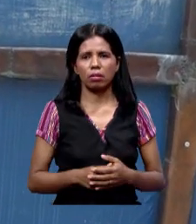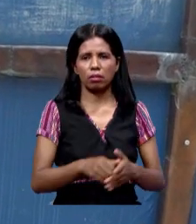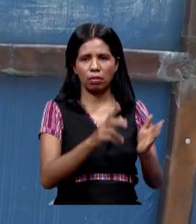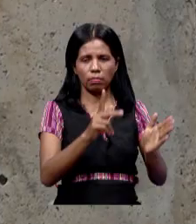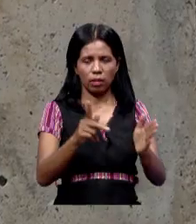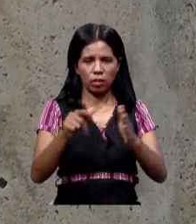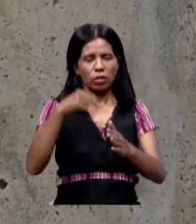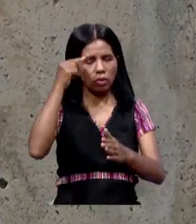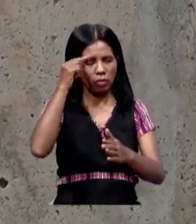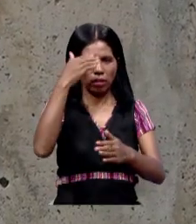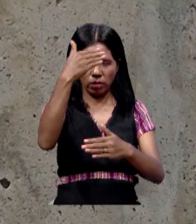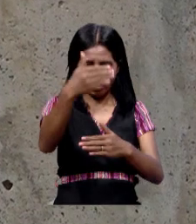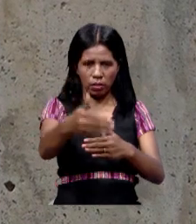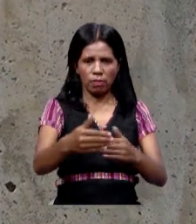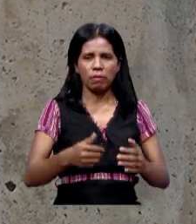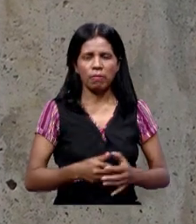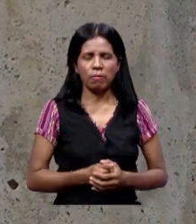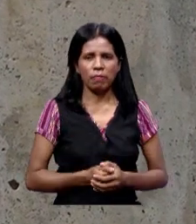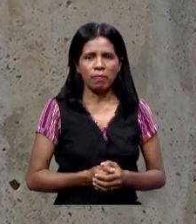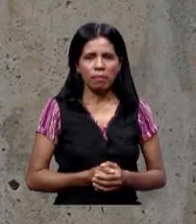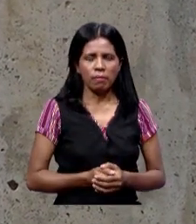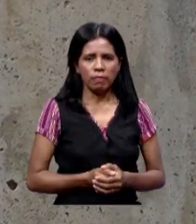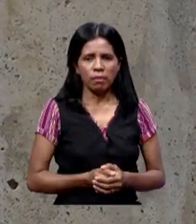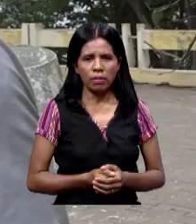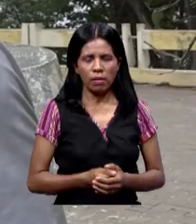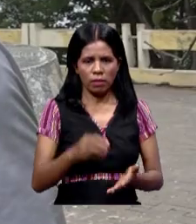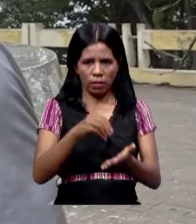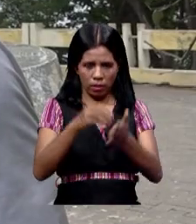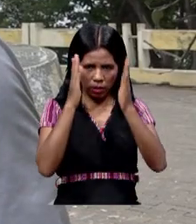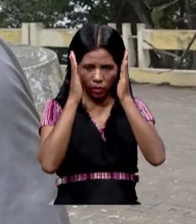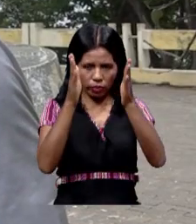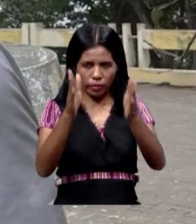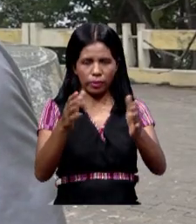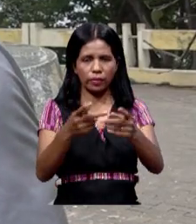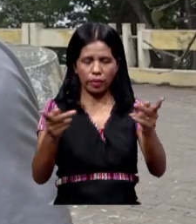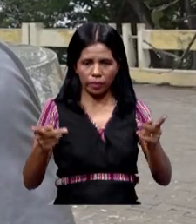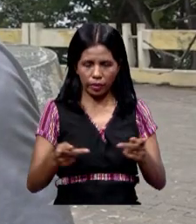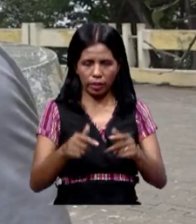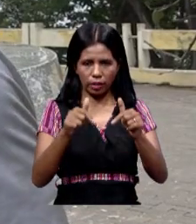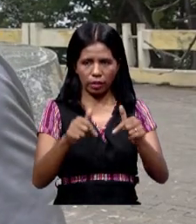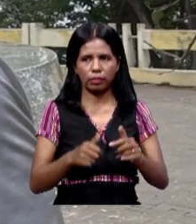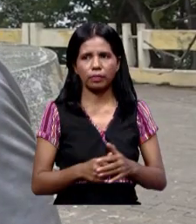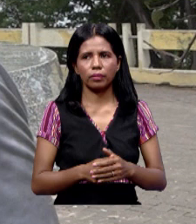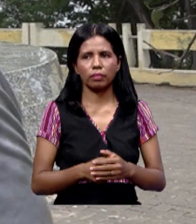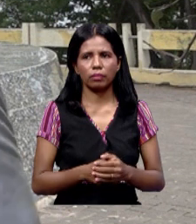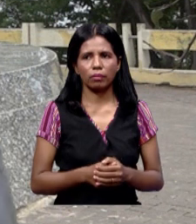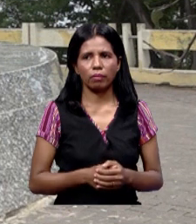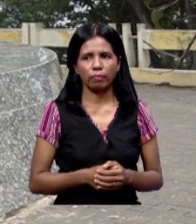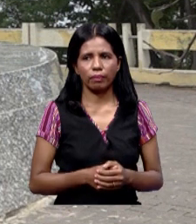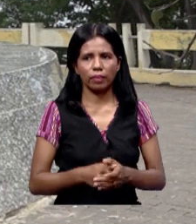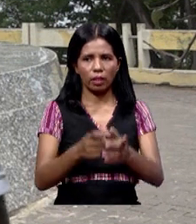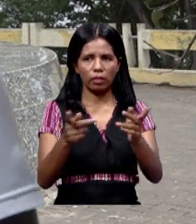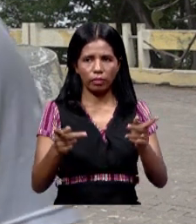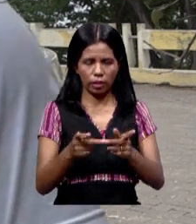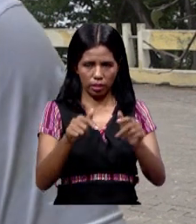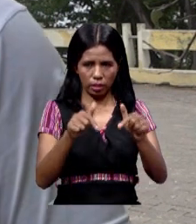governo bauin e reabilitar tau atenção ba be fatin ne para ver e fatin ida de para